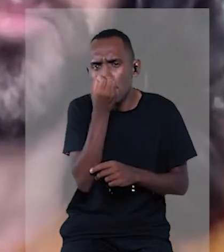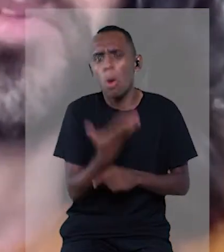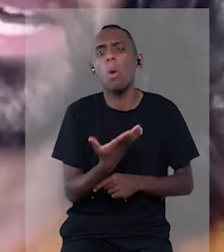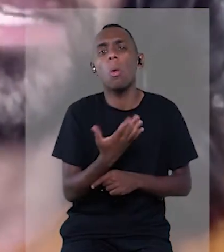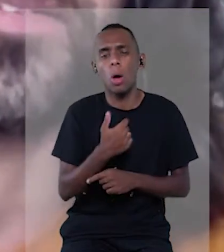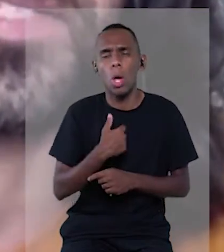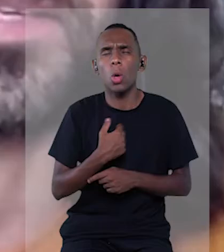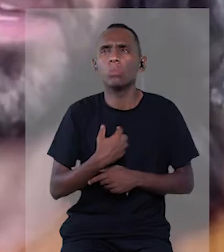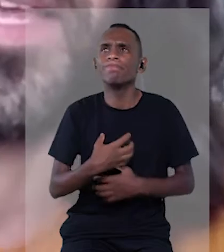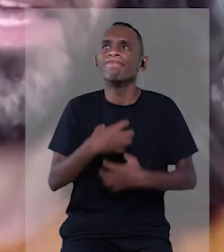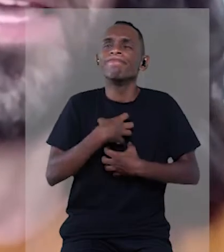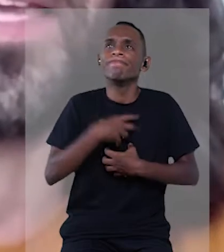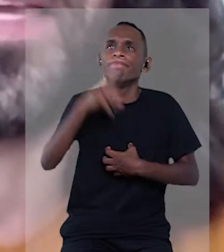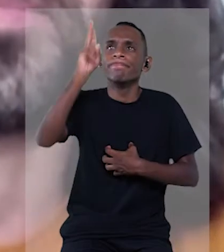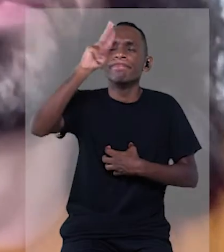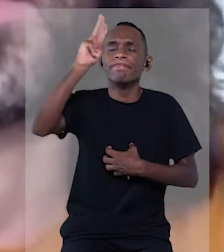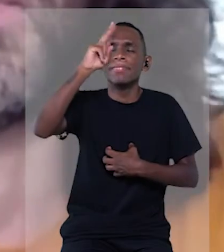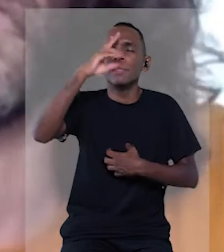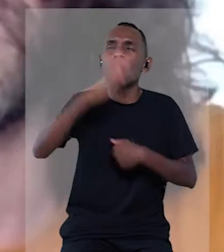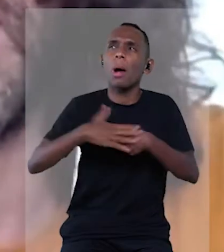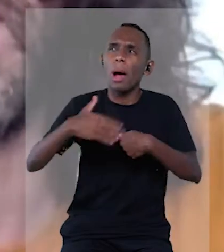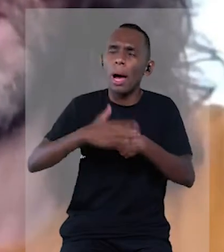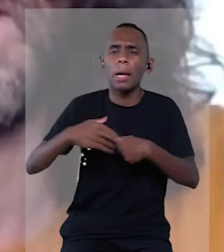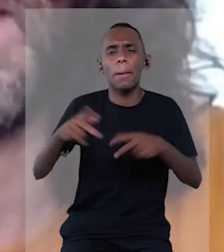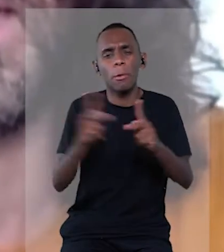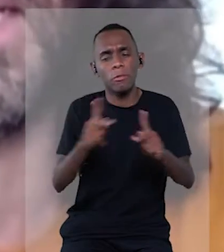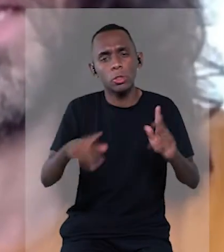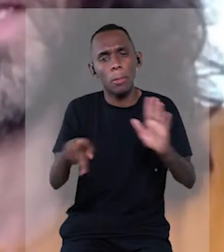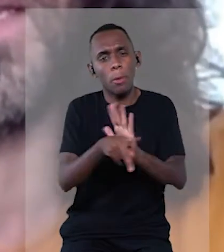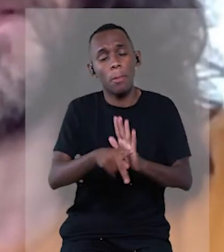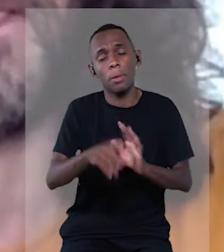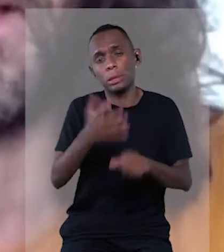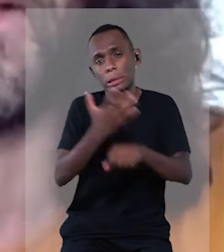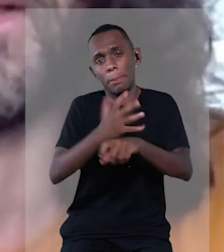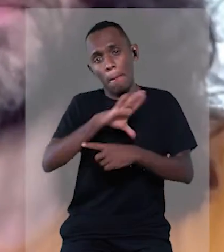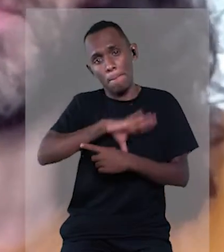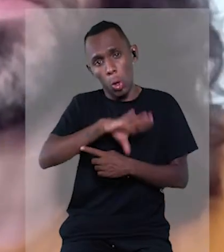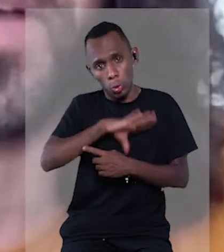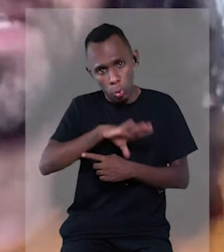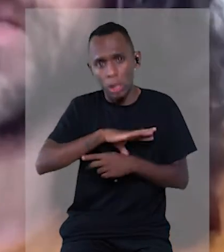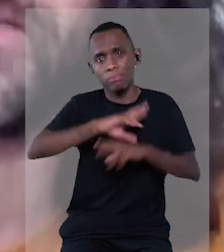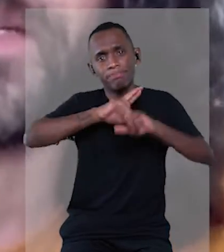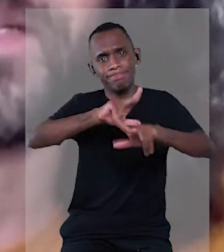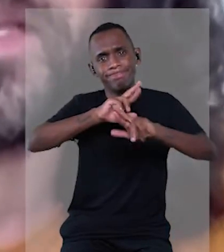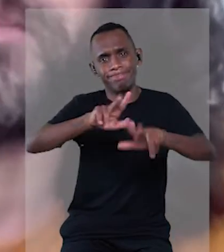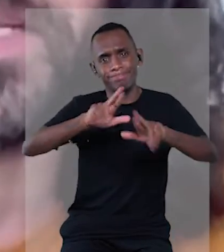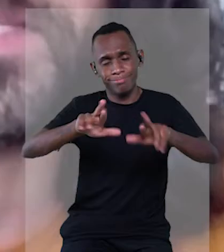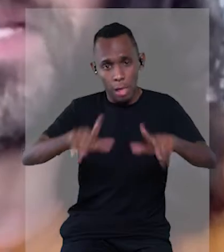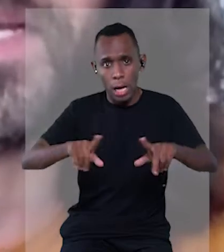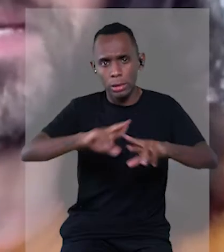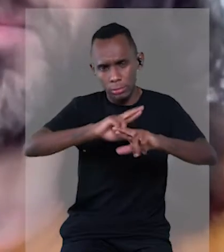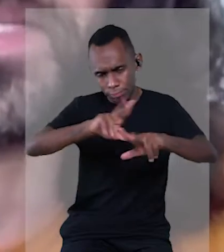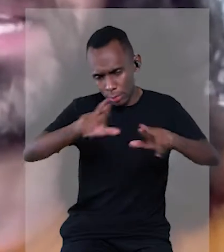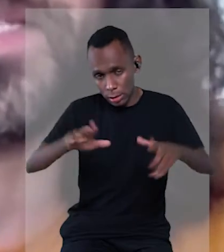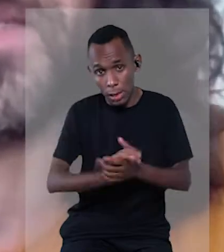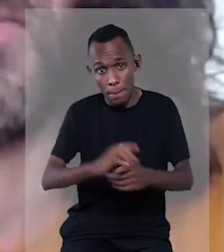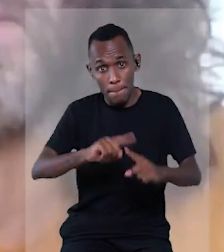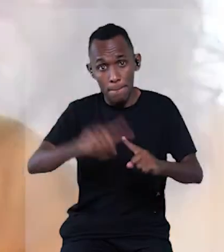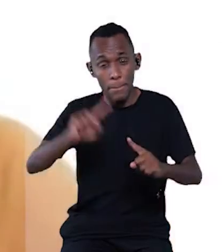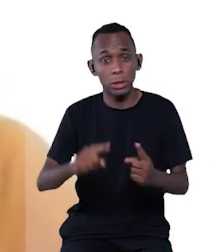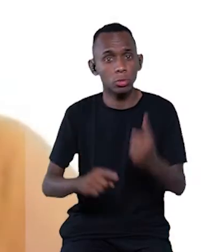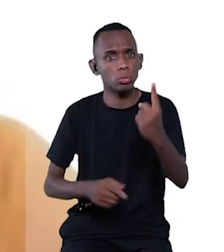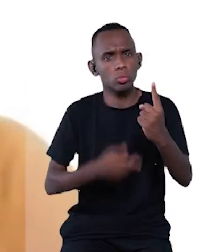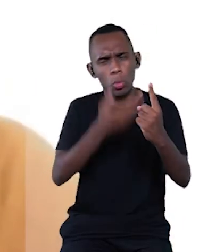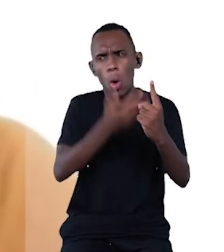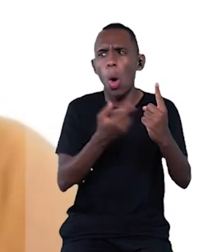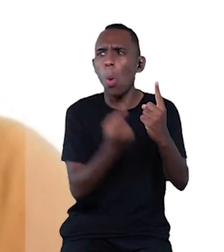eu guardo com muito carinho, assim, professora de português, tive várias, né, mas uma delas, que foi